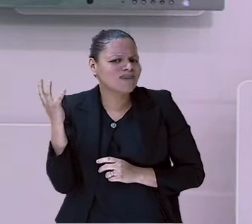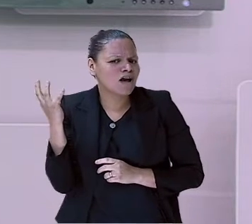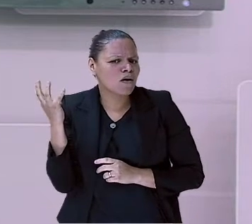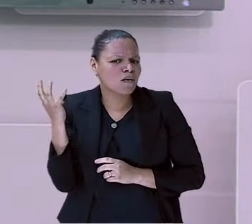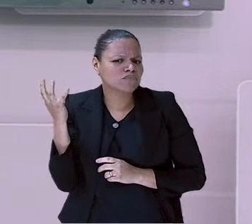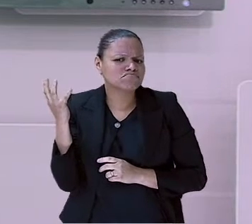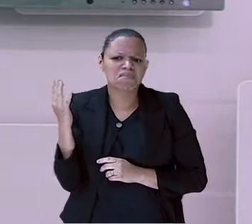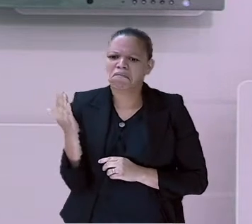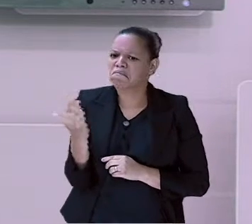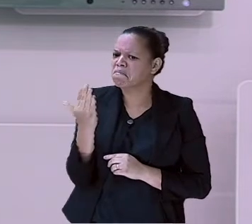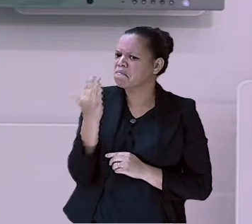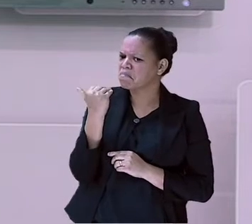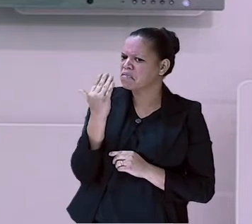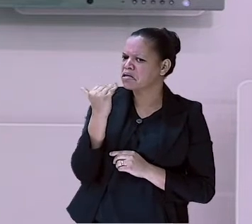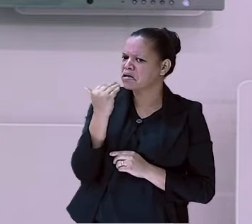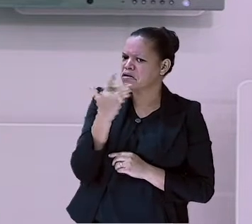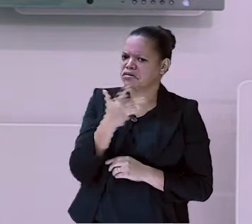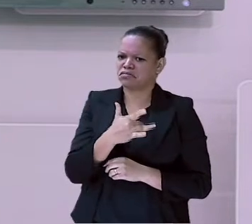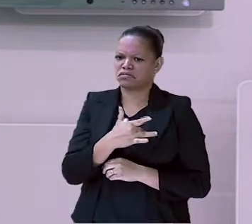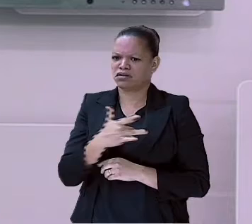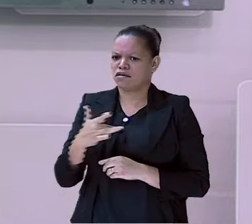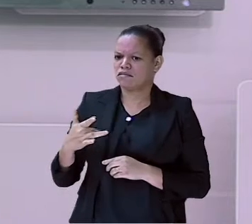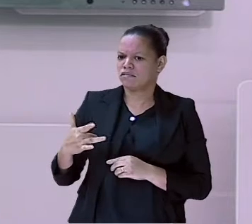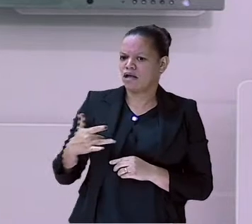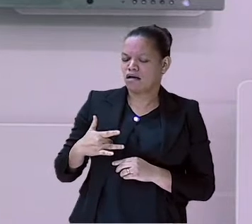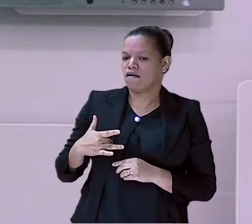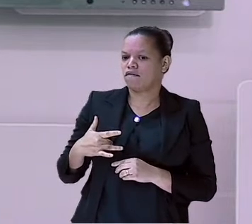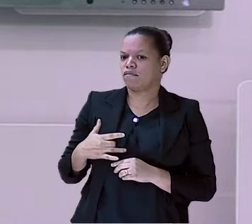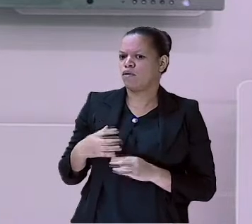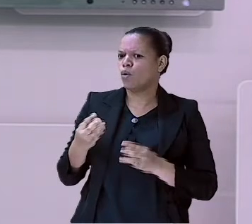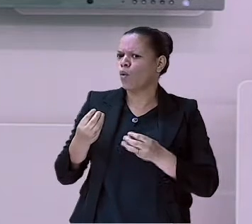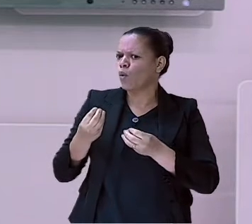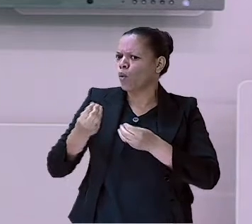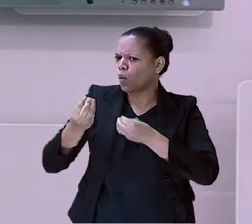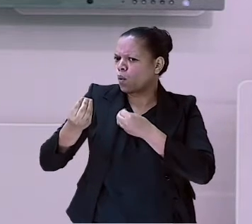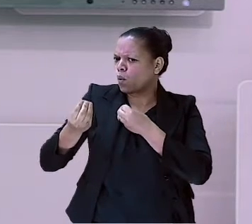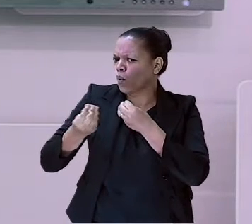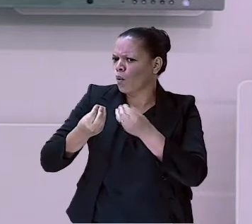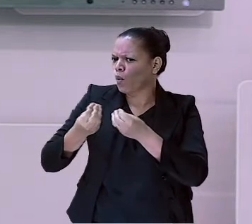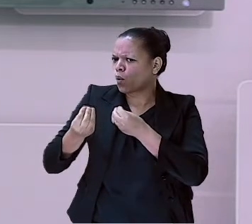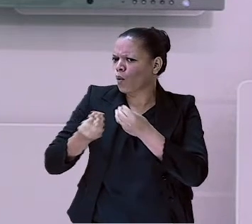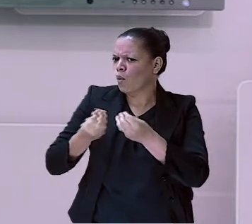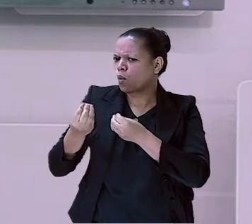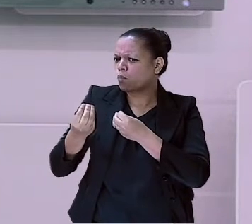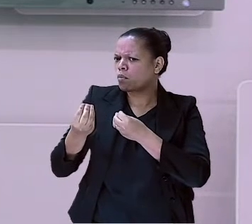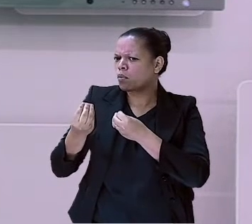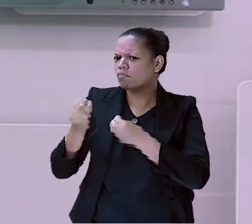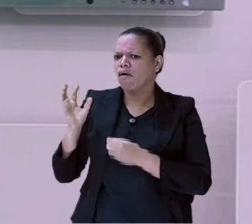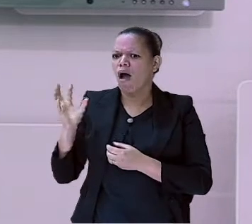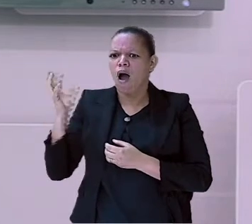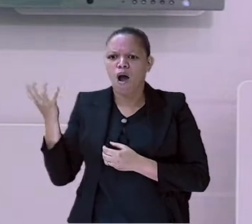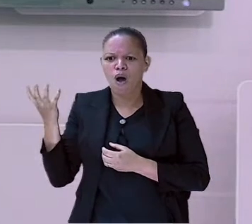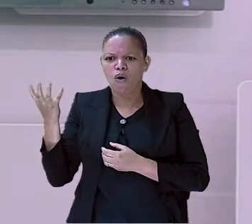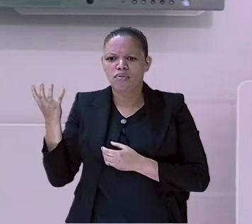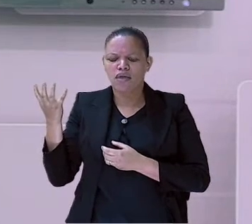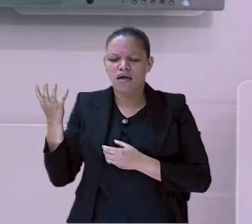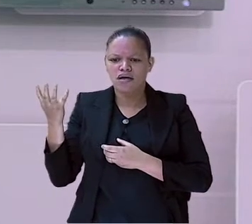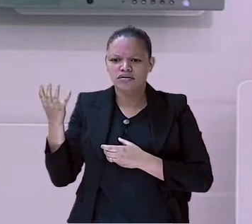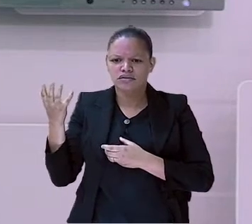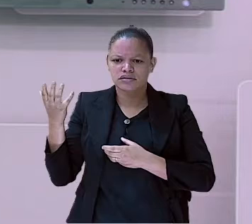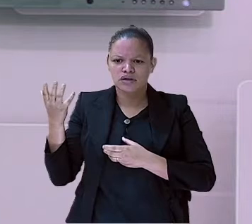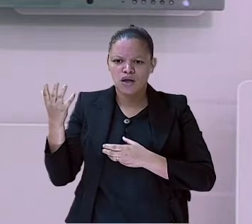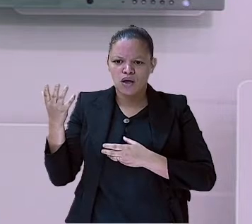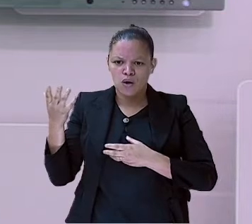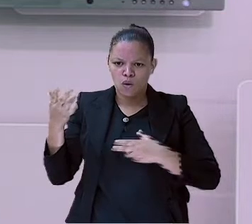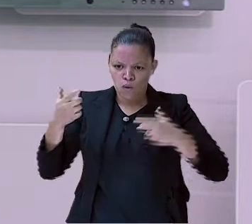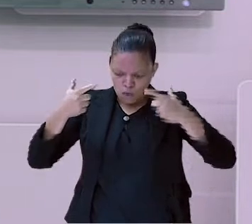se você observar bem o seu corpo, ele te avisa que tem alguma coisa dando errado. Então, temos aqui